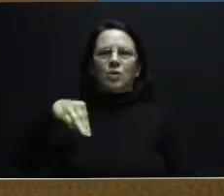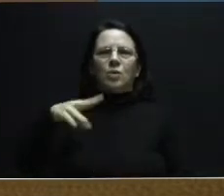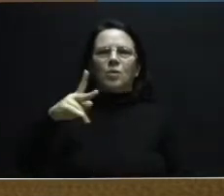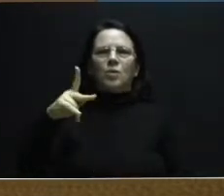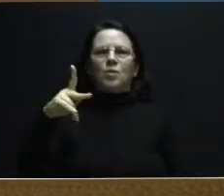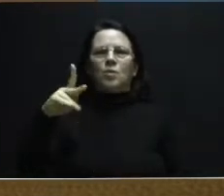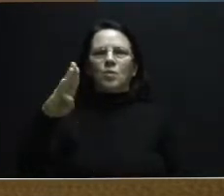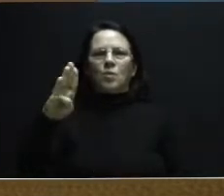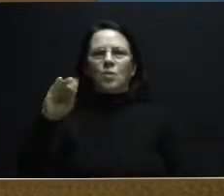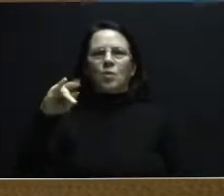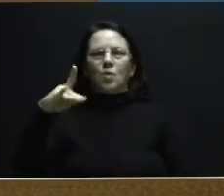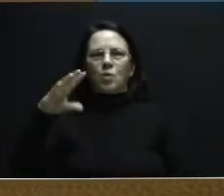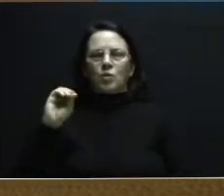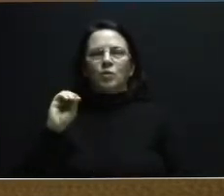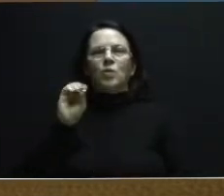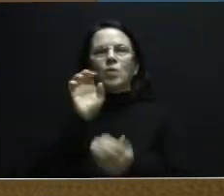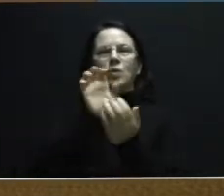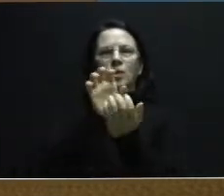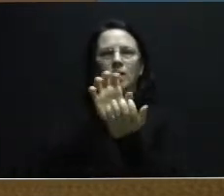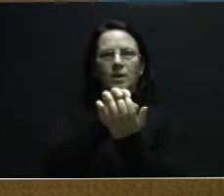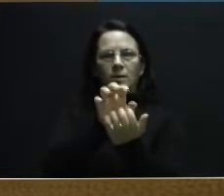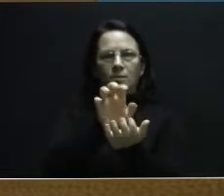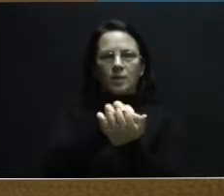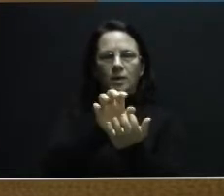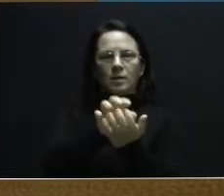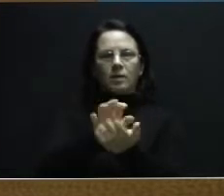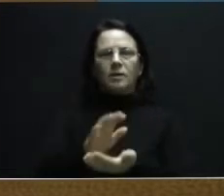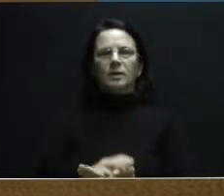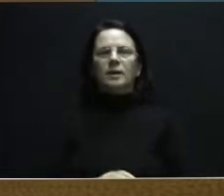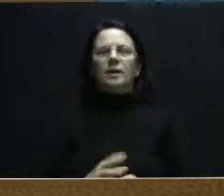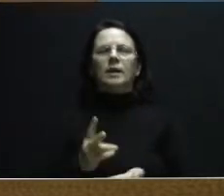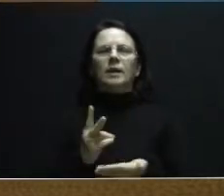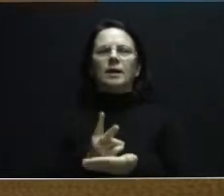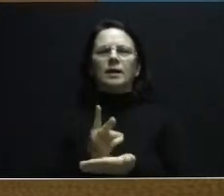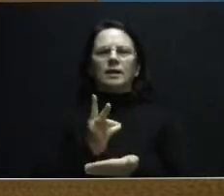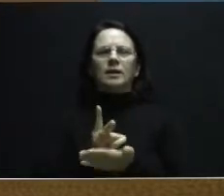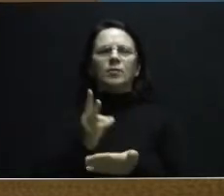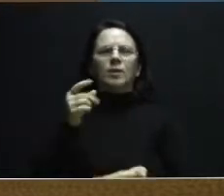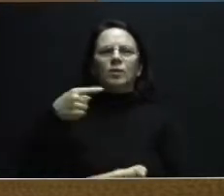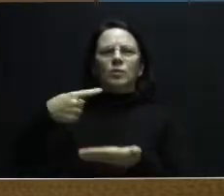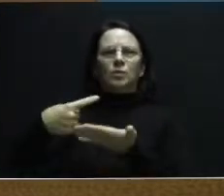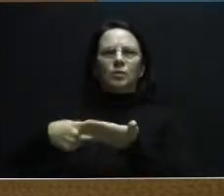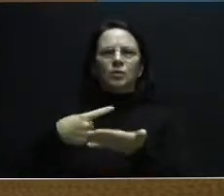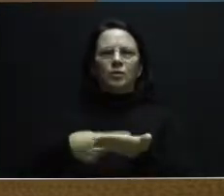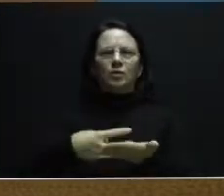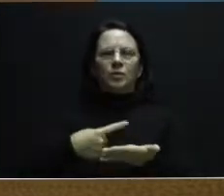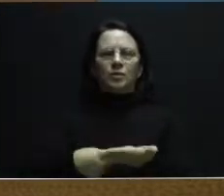Jaboatão, no estado de Pernambuco, e a profissão perpétua em 24 de